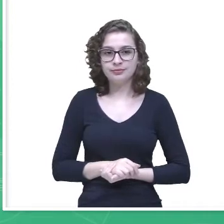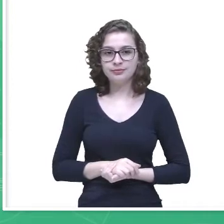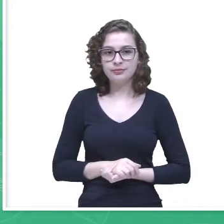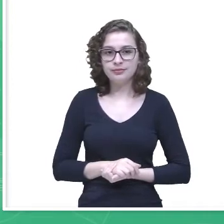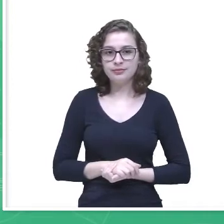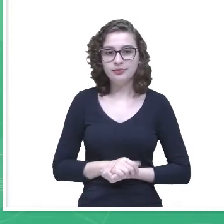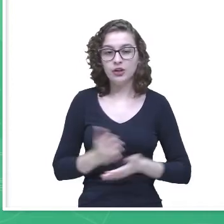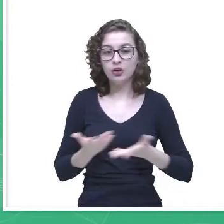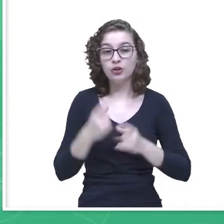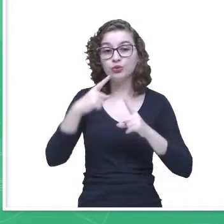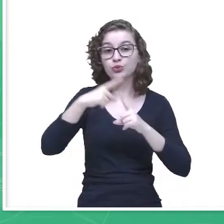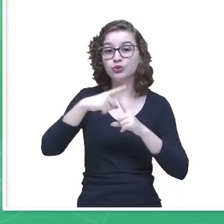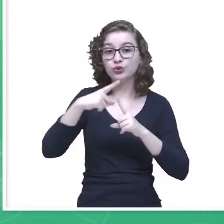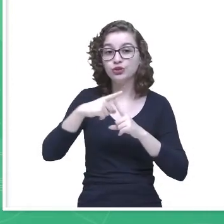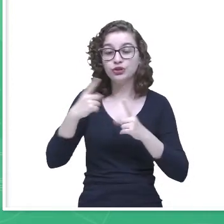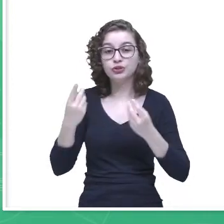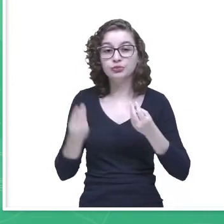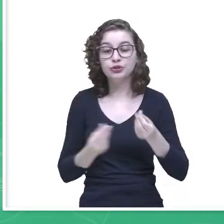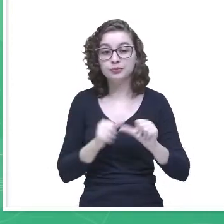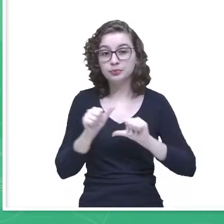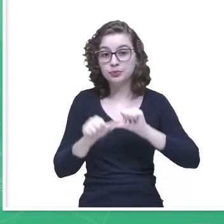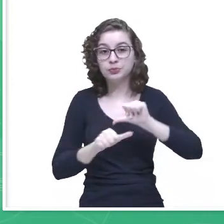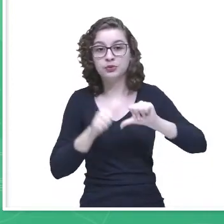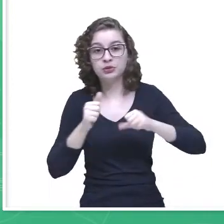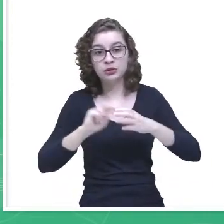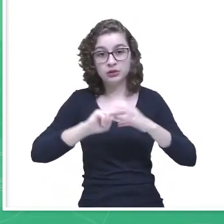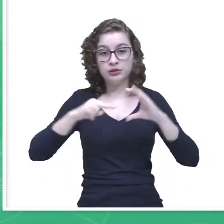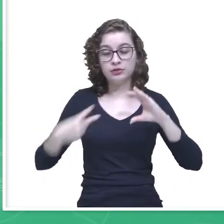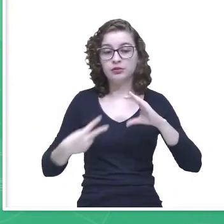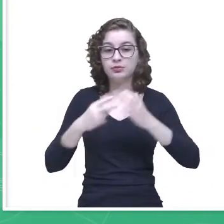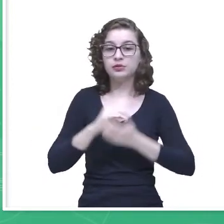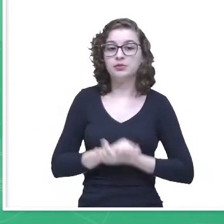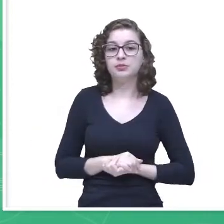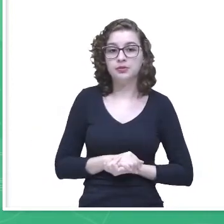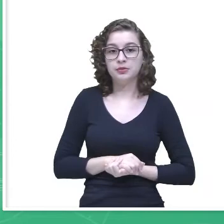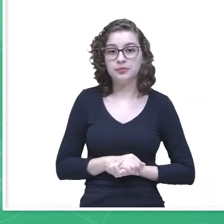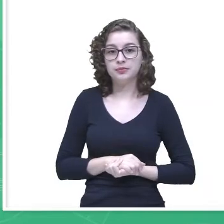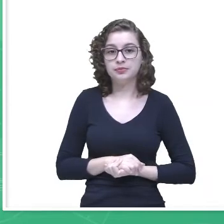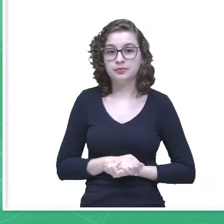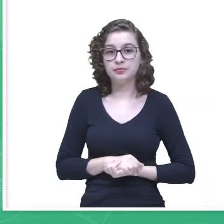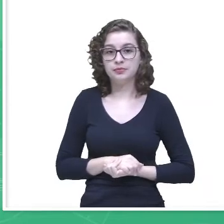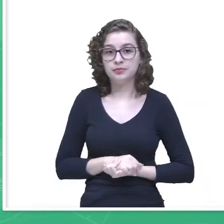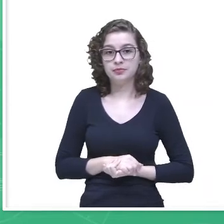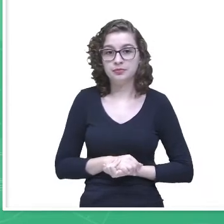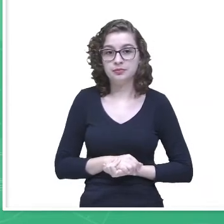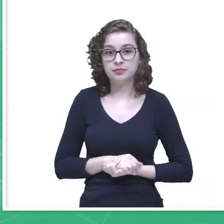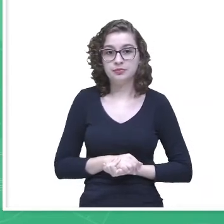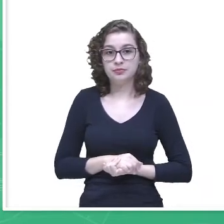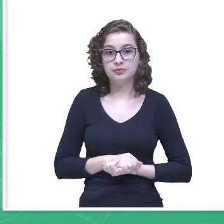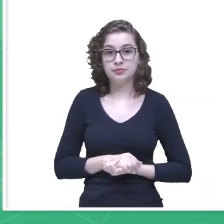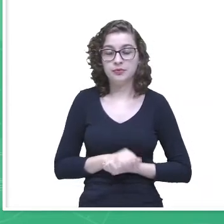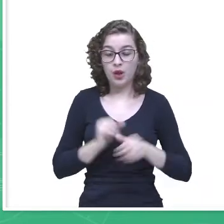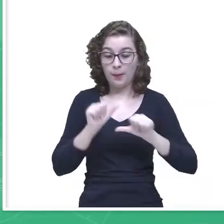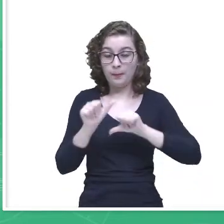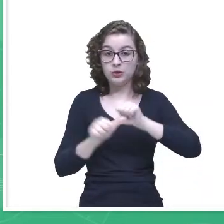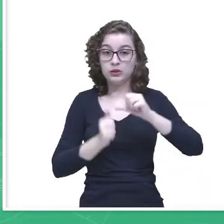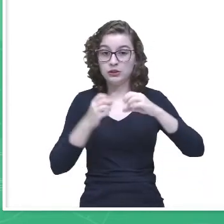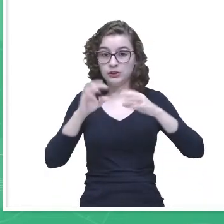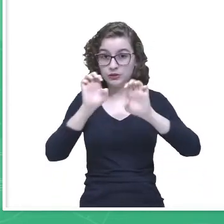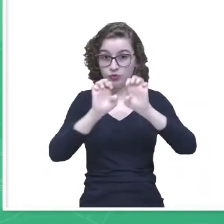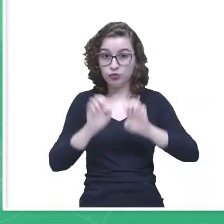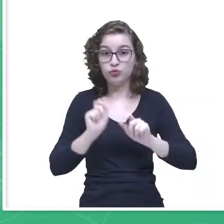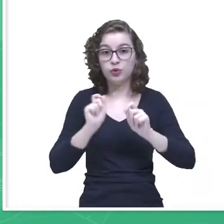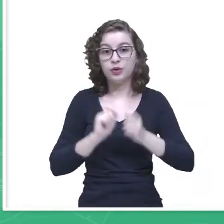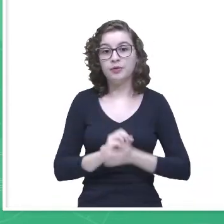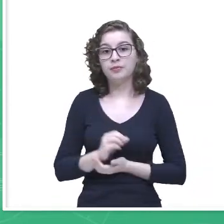alguns tipos de mutações cromossômicas? Vamos começar com a estrutural, que é no próprio cromossomo. Eu tenho aquela